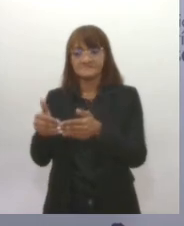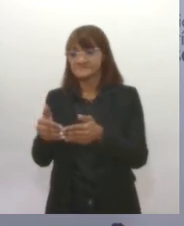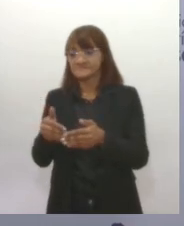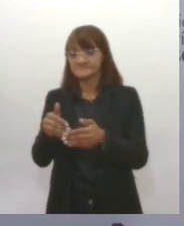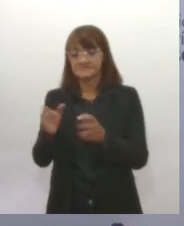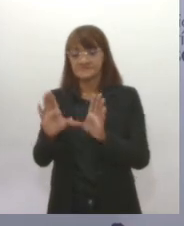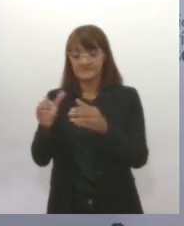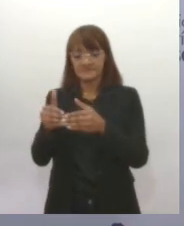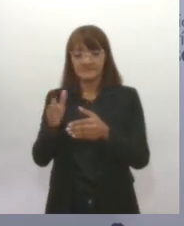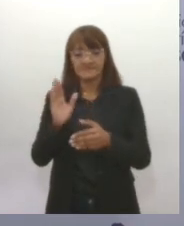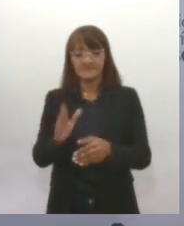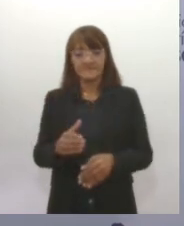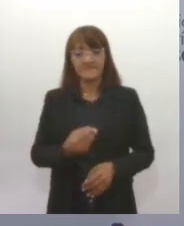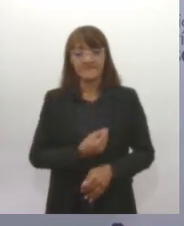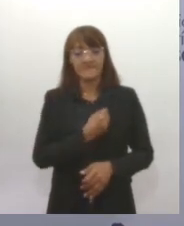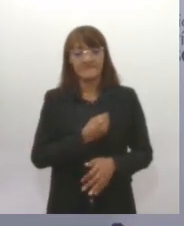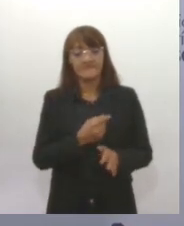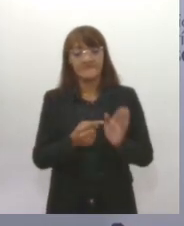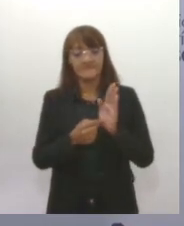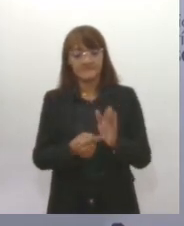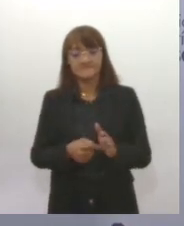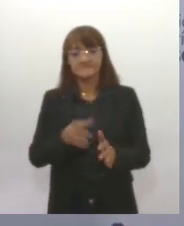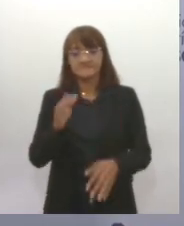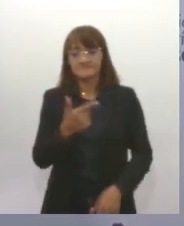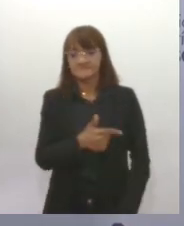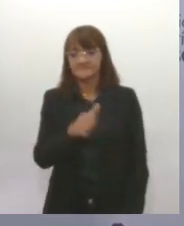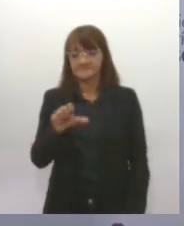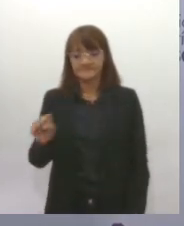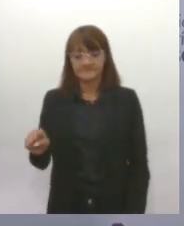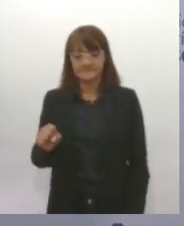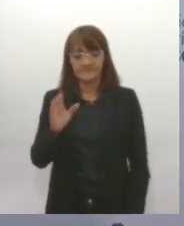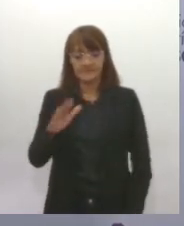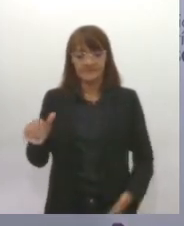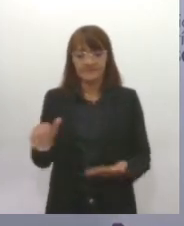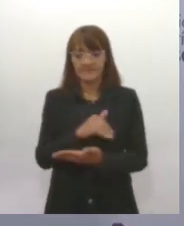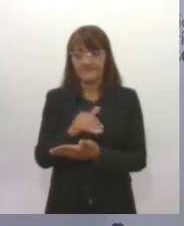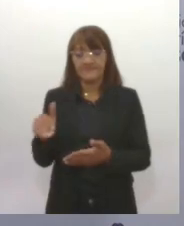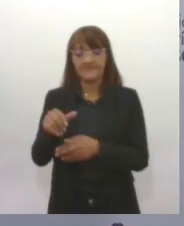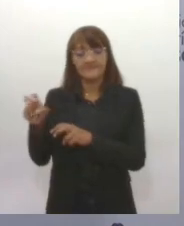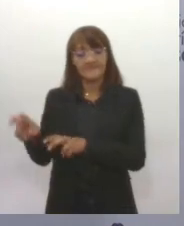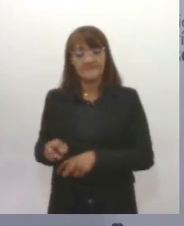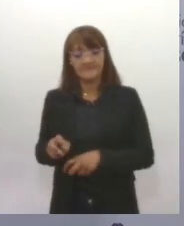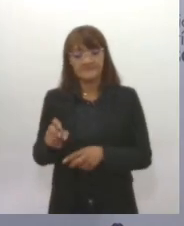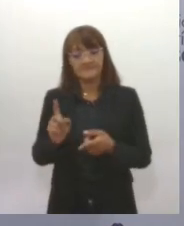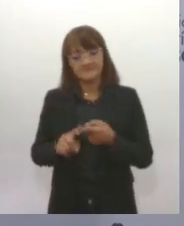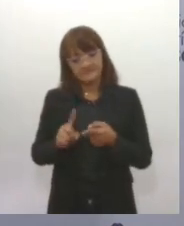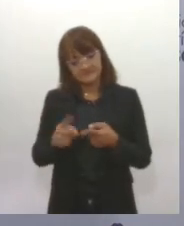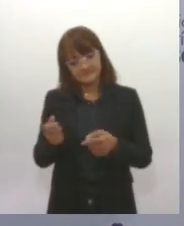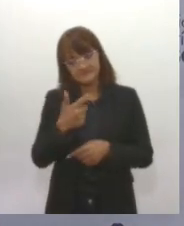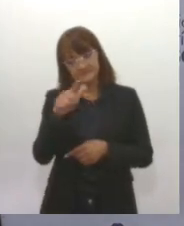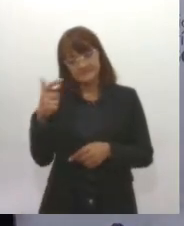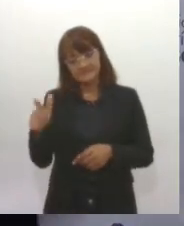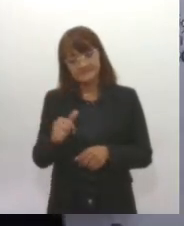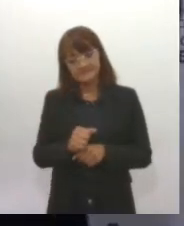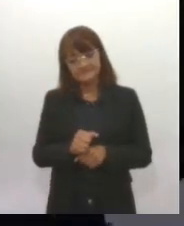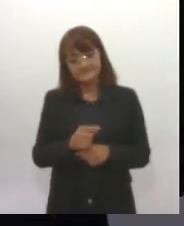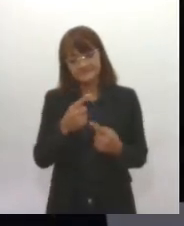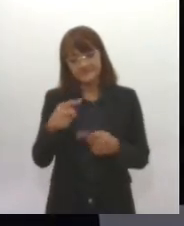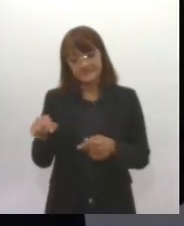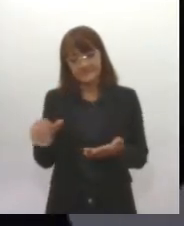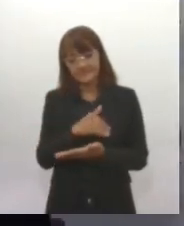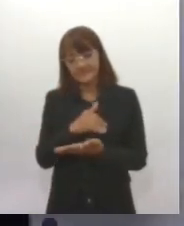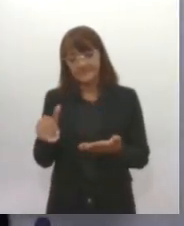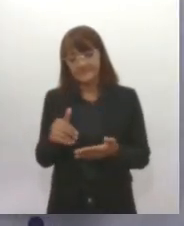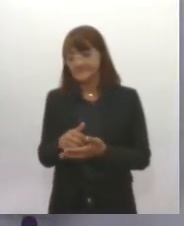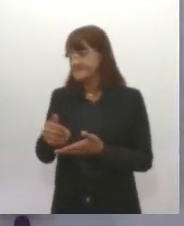do segundo quadriênio, né, da Secretaria de Fazenda, e trazendo outras provocações à secretária. Muito obrigado mais uma vez